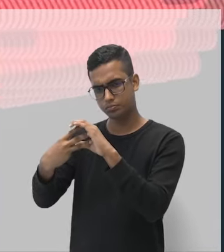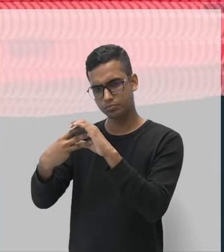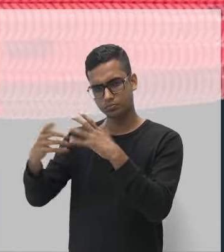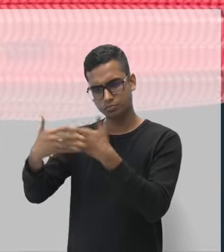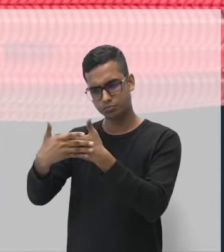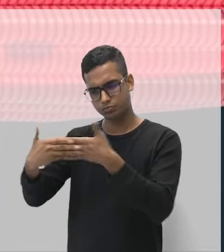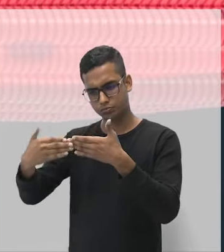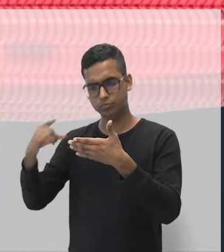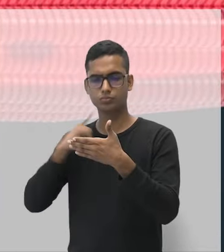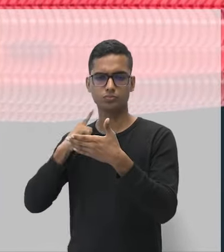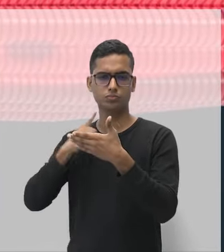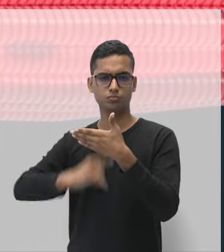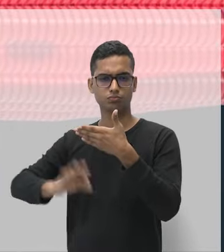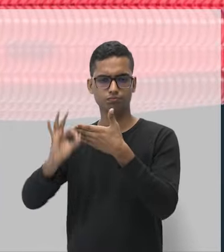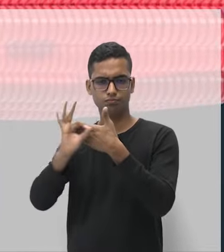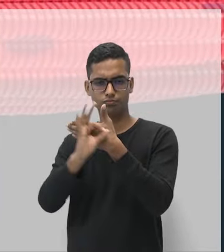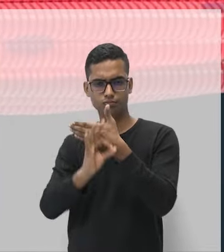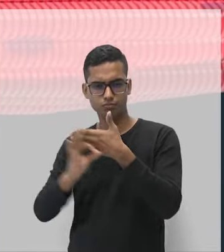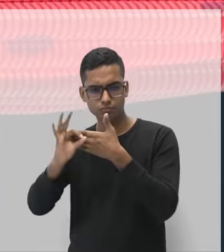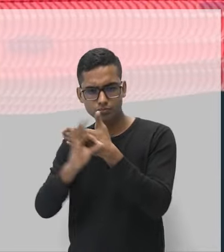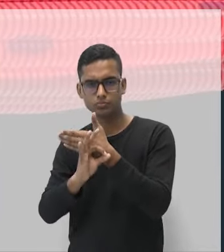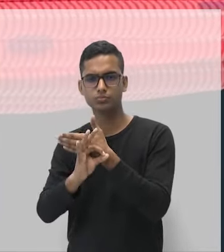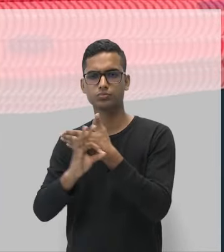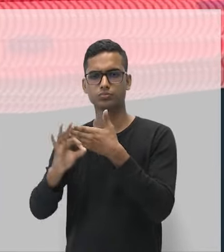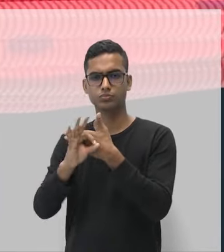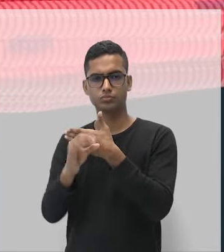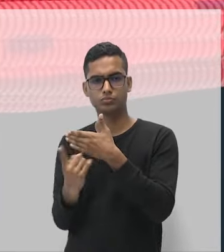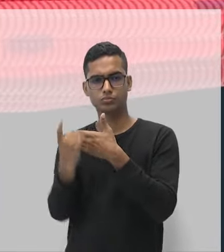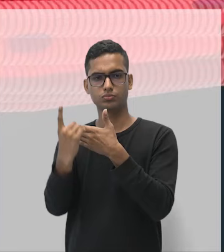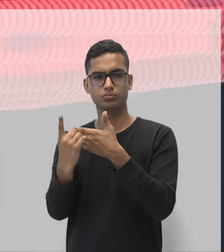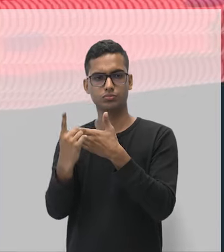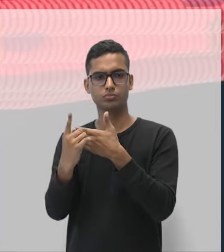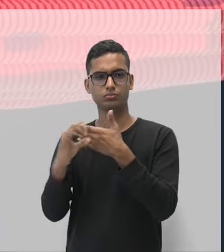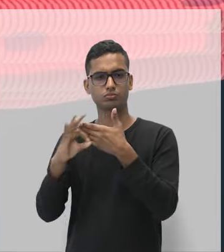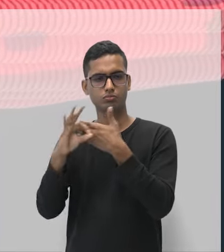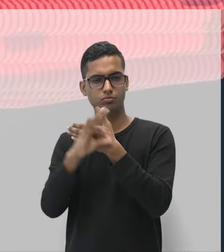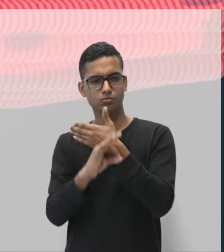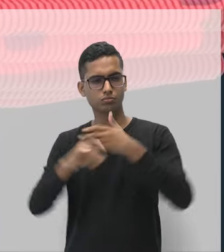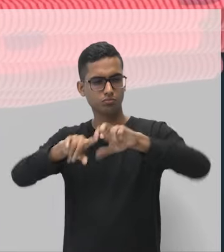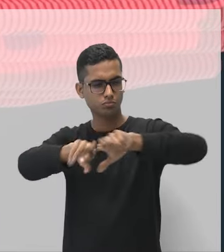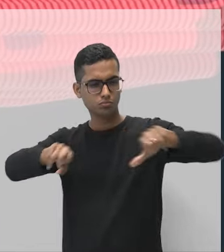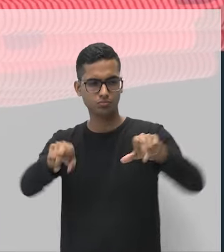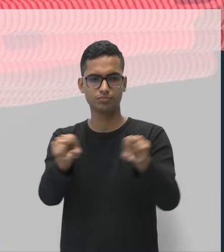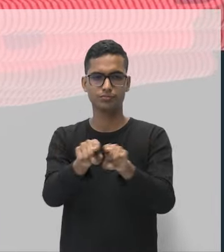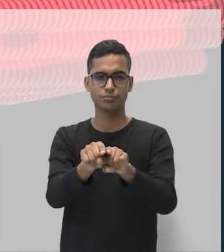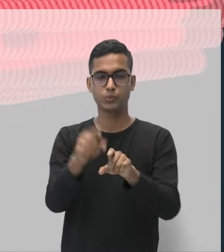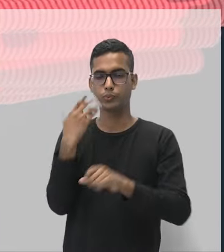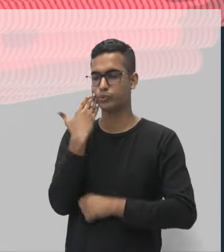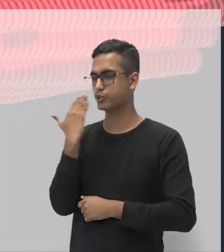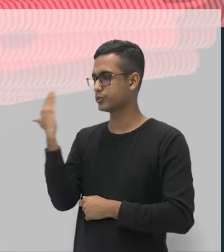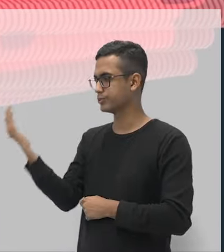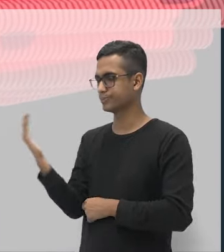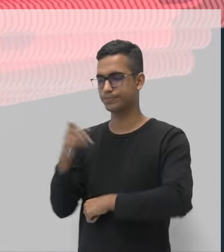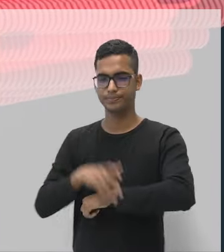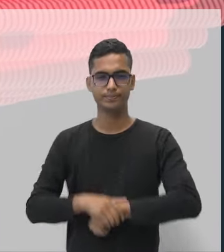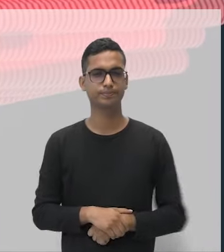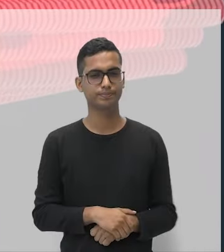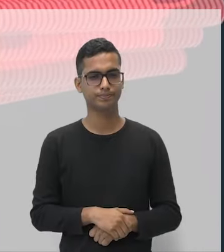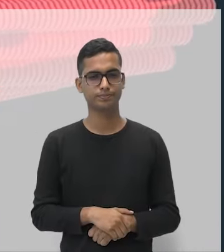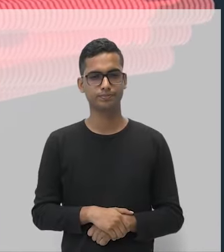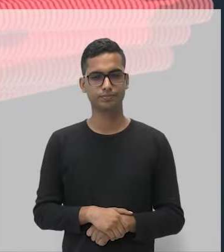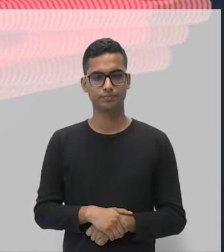um núcleo, uninuclear. E a diferença deles é qual? Vamos lá,